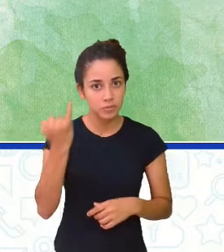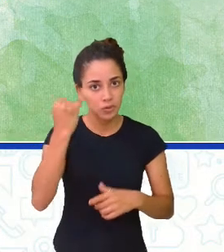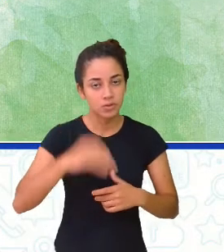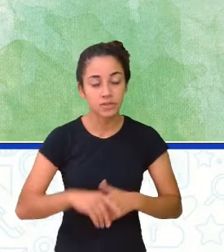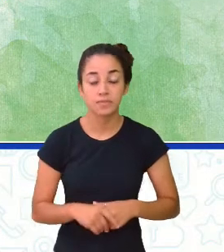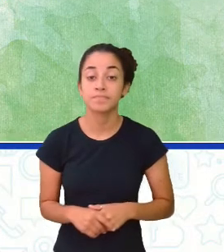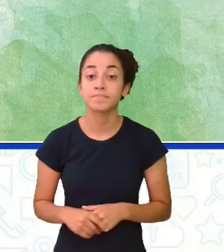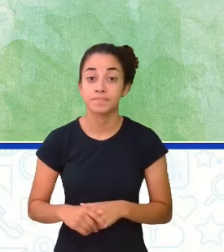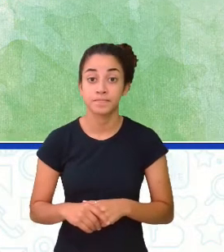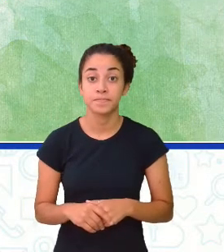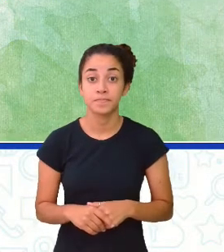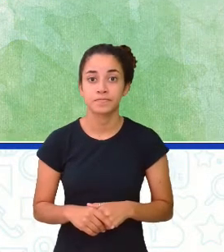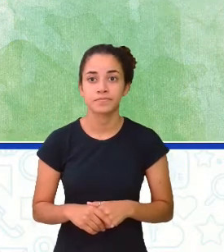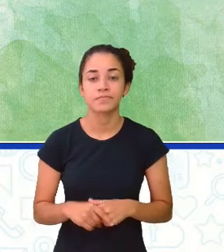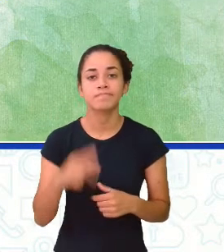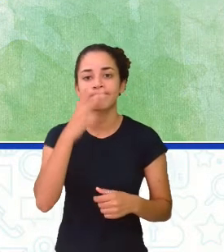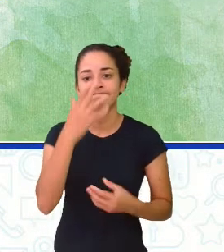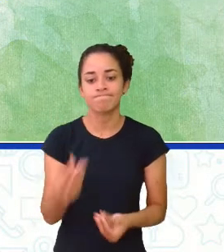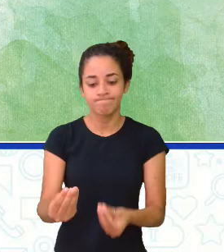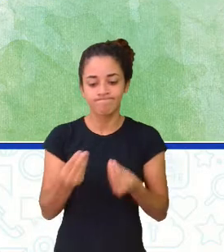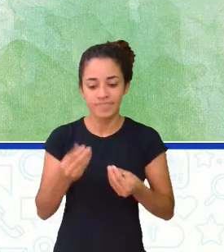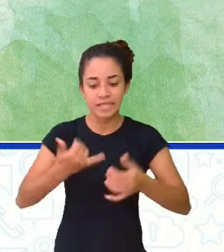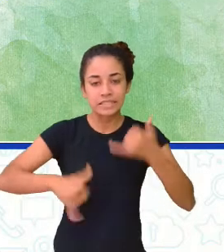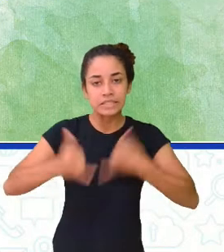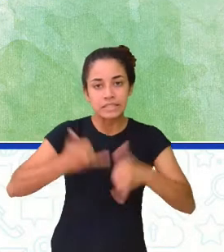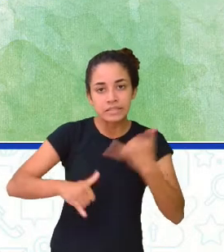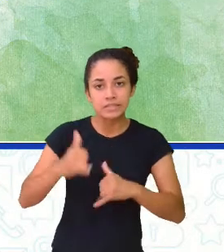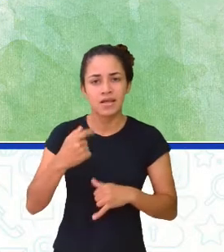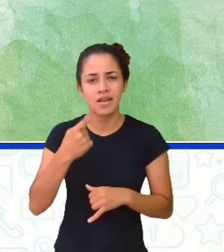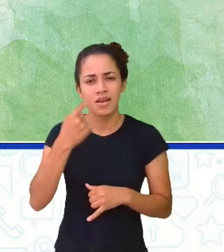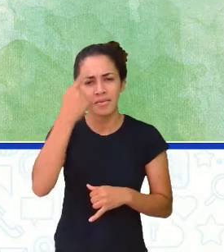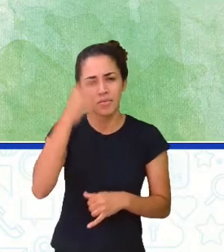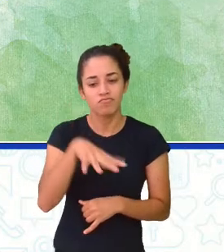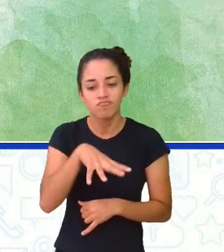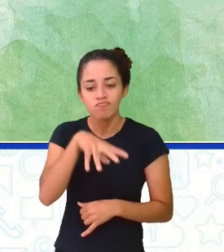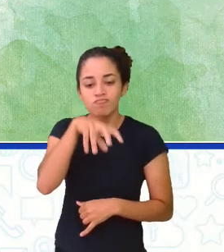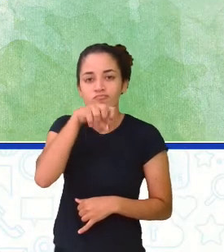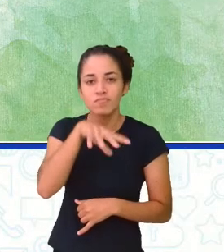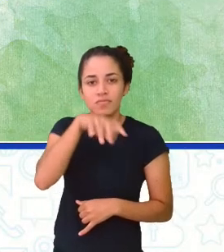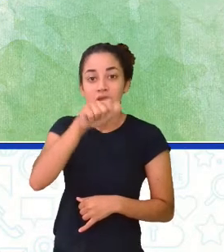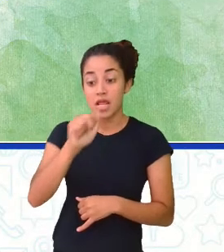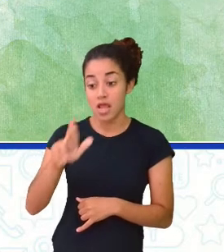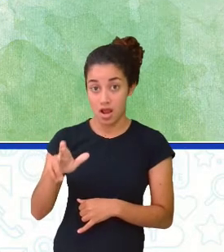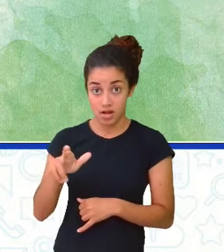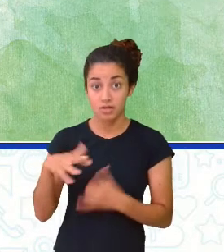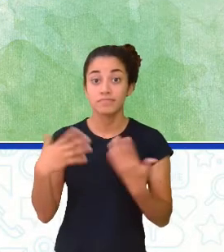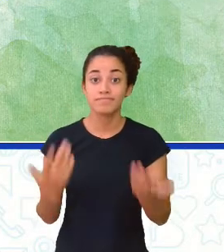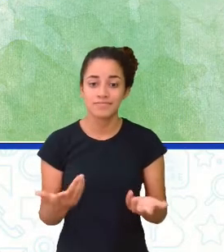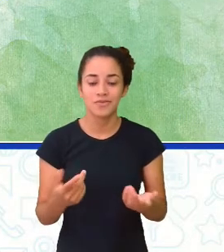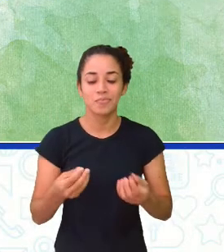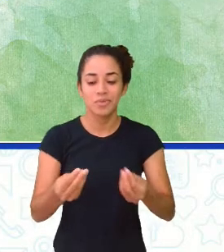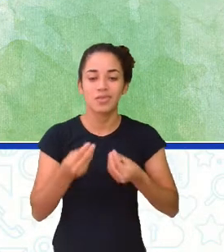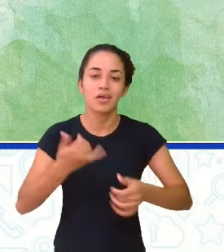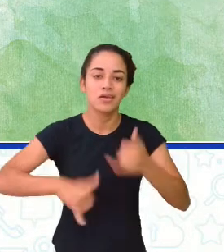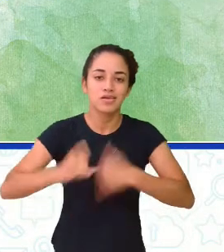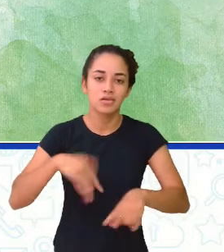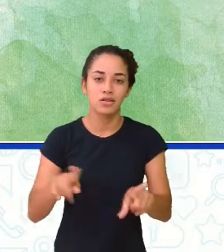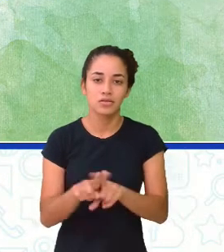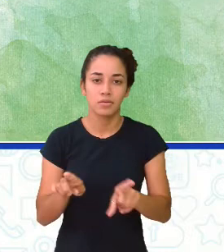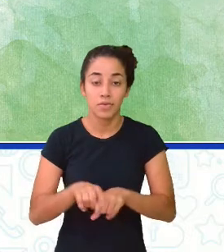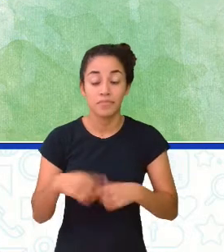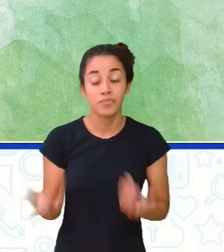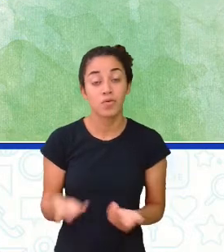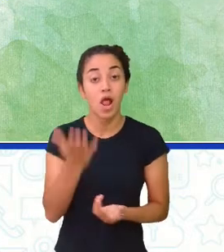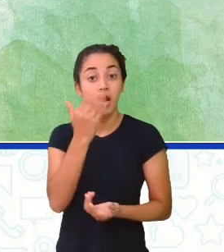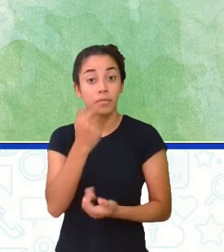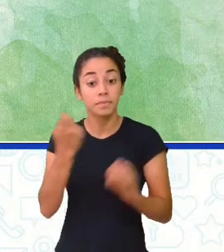É o nosso combustível, juntamente com o oxigênio, é que vai fornecer energia para o nosso corpo. Então, esses alimentos, eles precisam